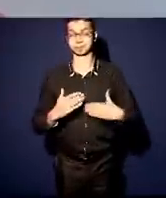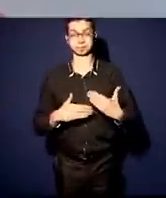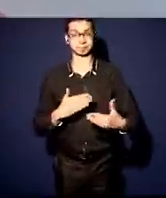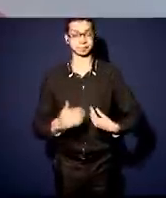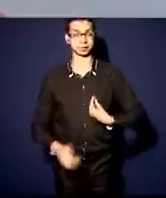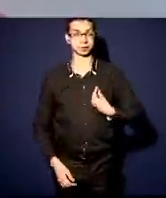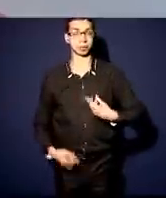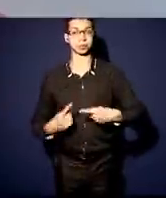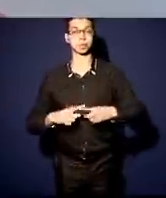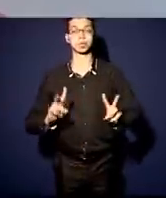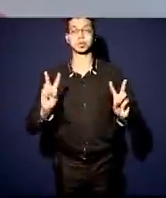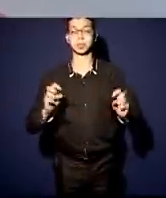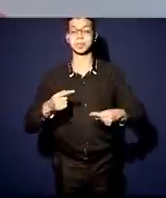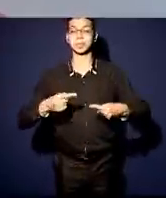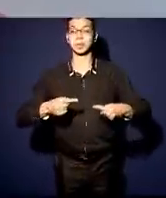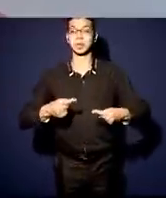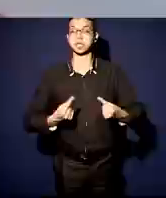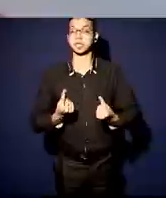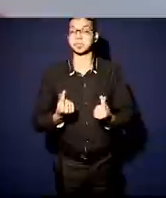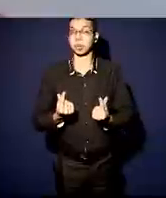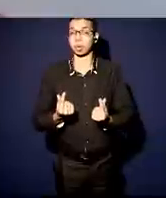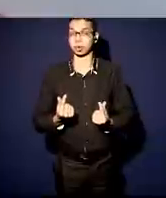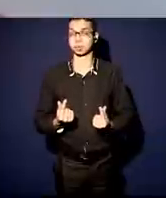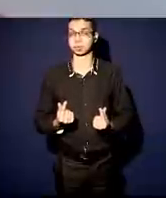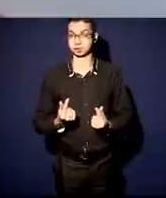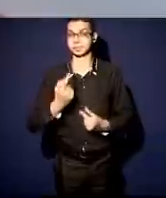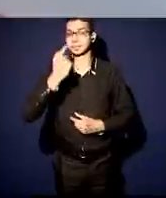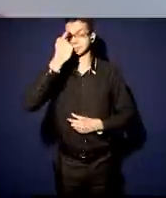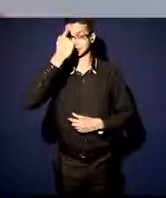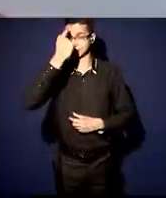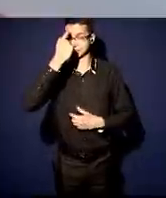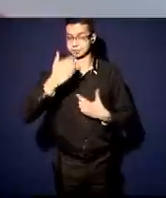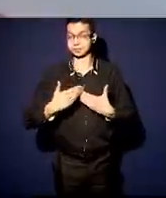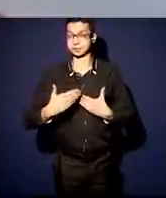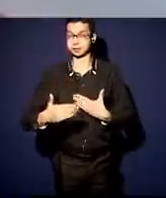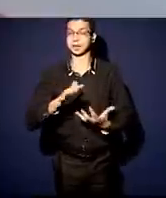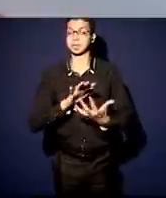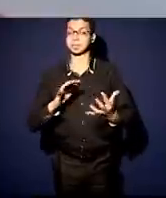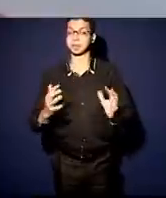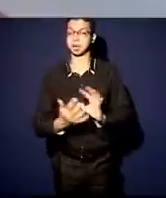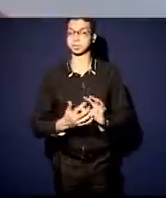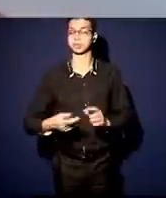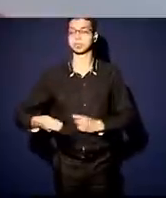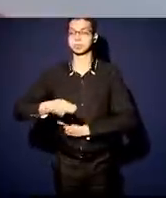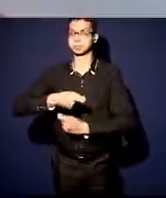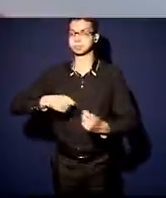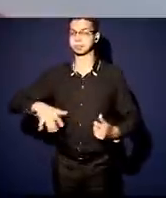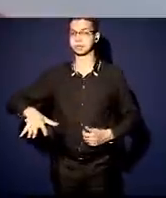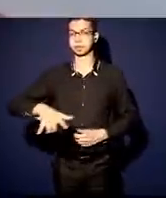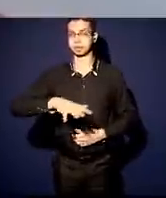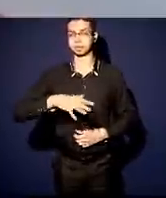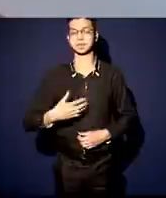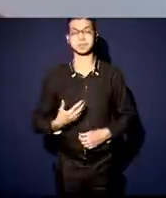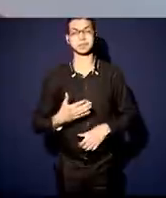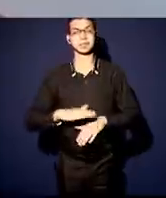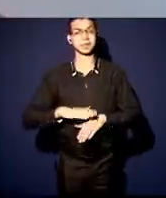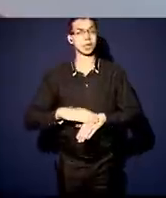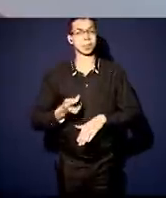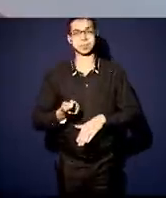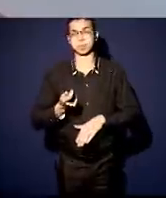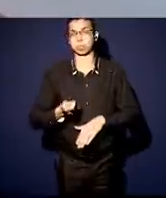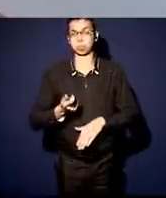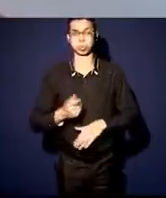monetária, sobre esse efeito de uma transformação no mercado de trabalho, ele tem pouco a fazer. Ele vai ter que